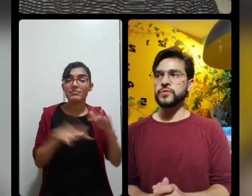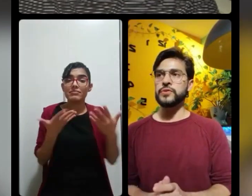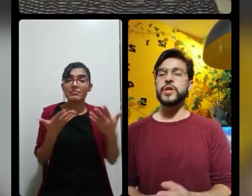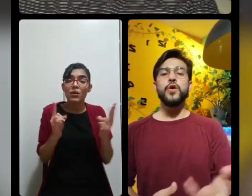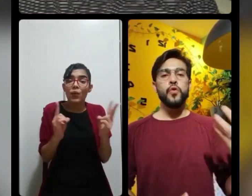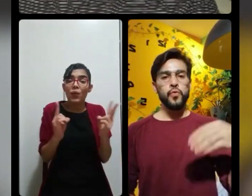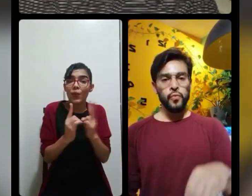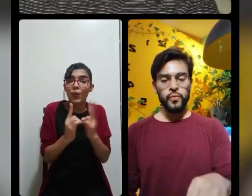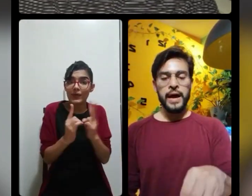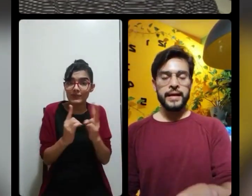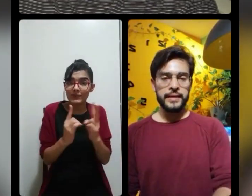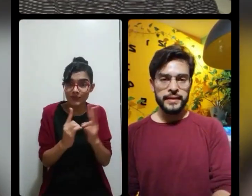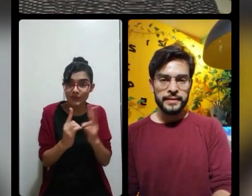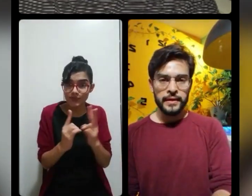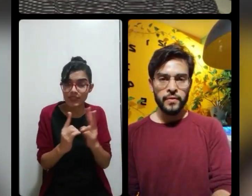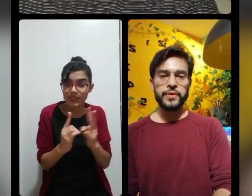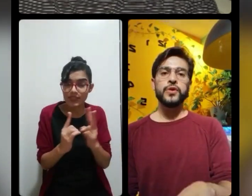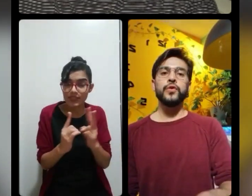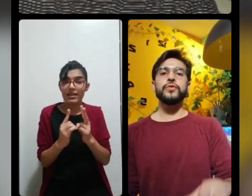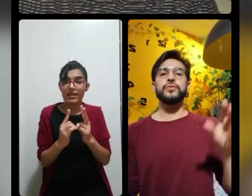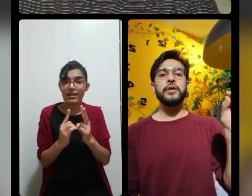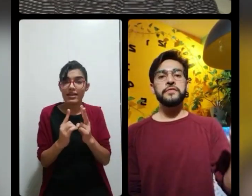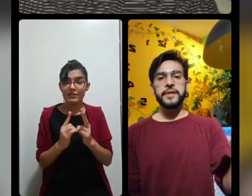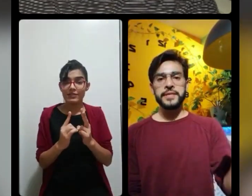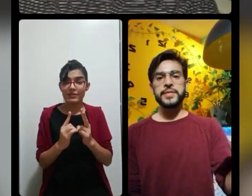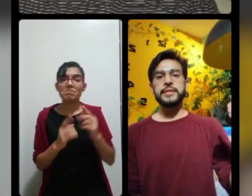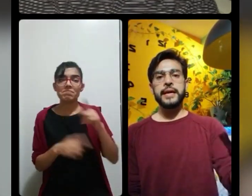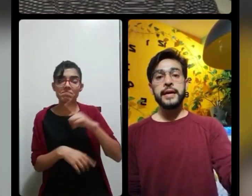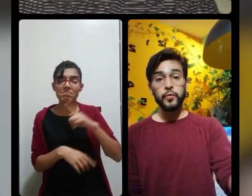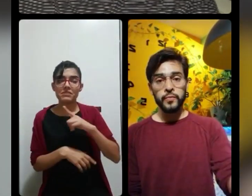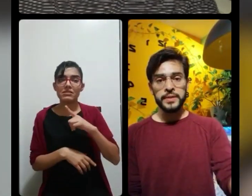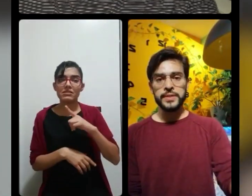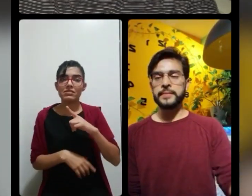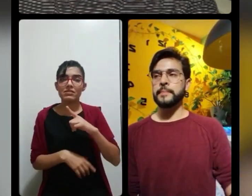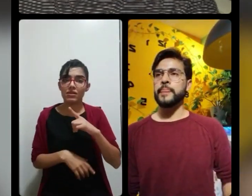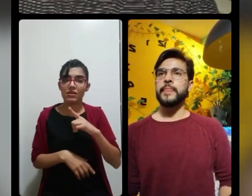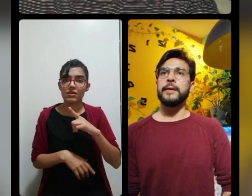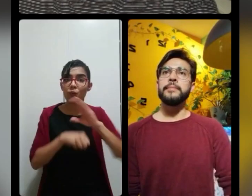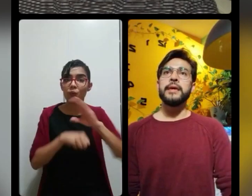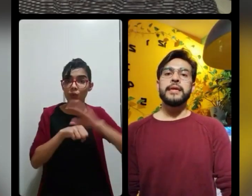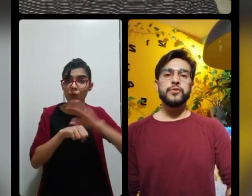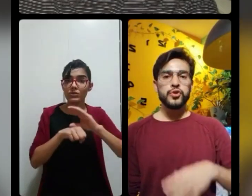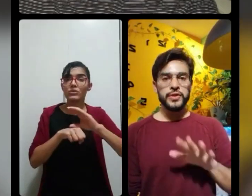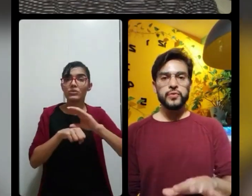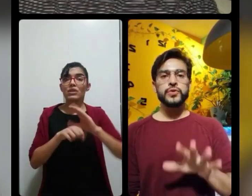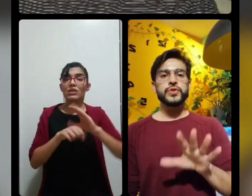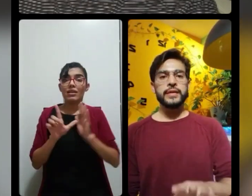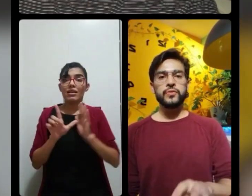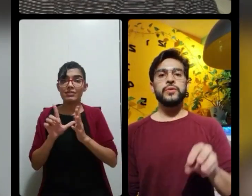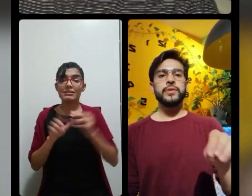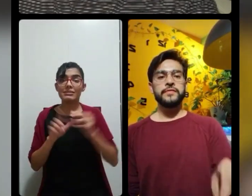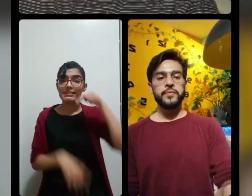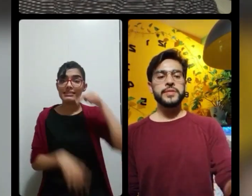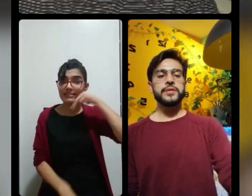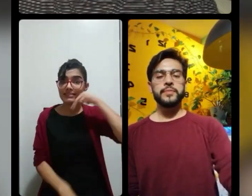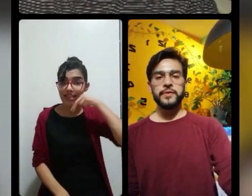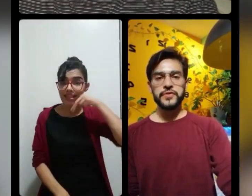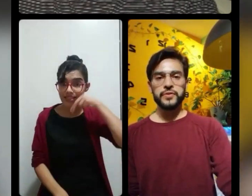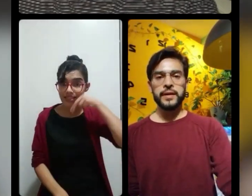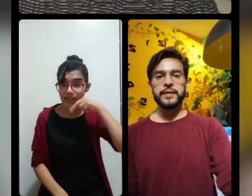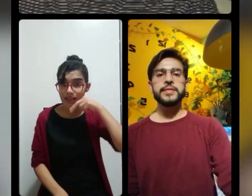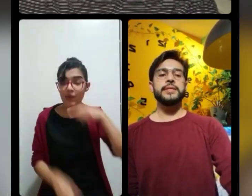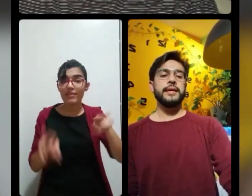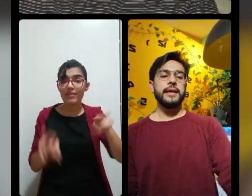de professores, um aqui em Natal e outro na UFESA, em Caraúbas, né? E os 2 cursos atuam na formação